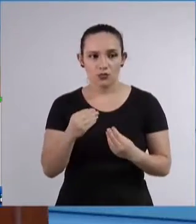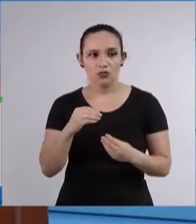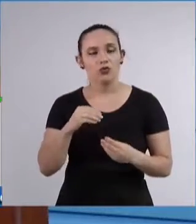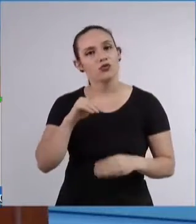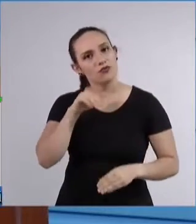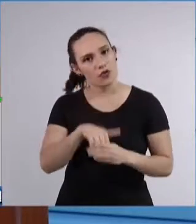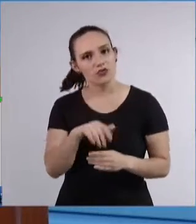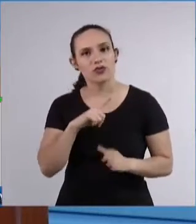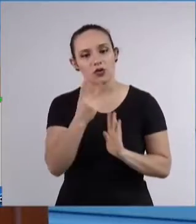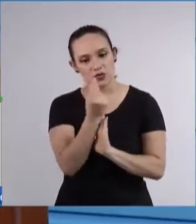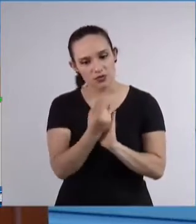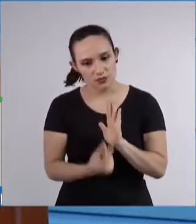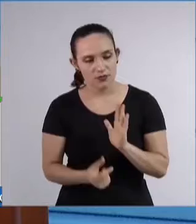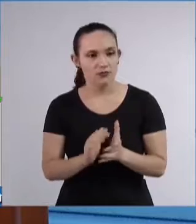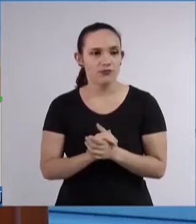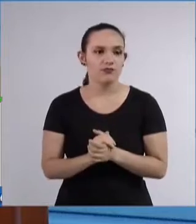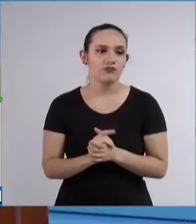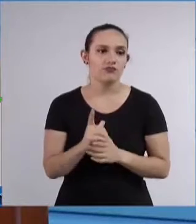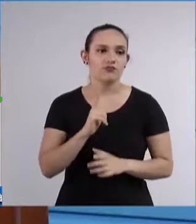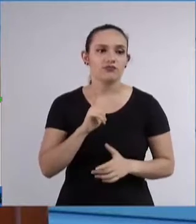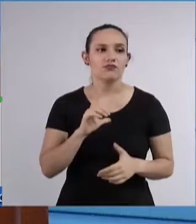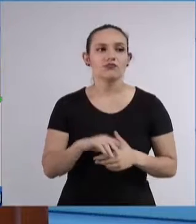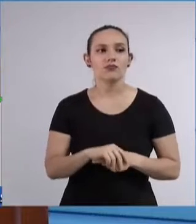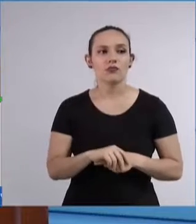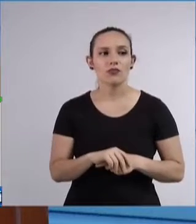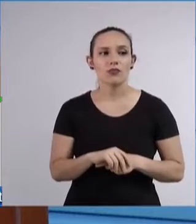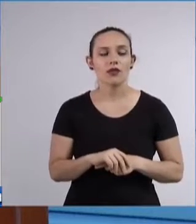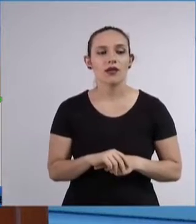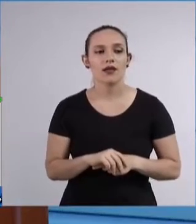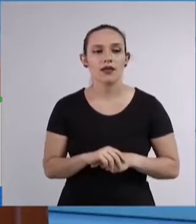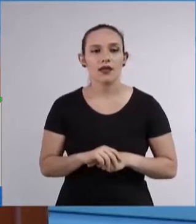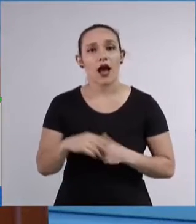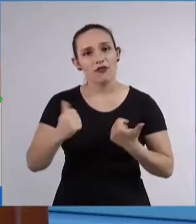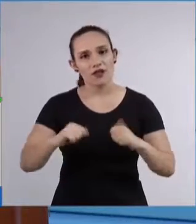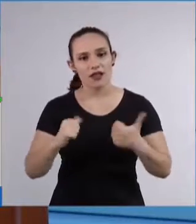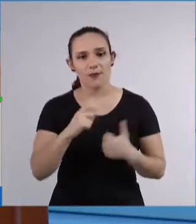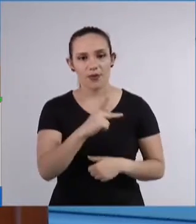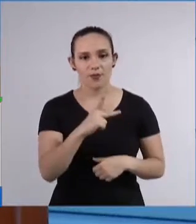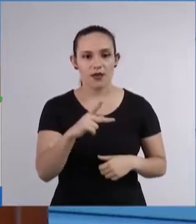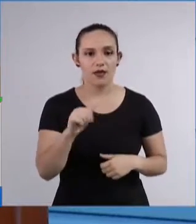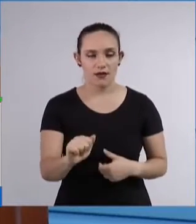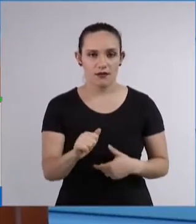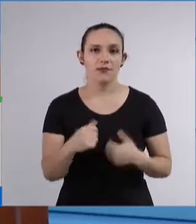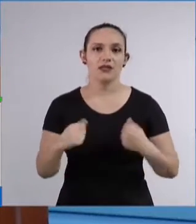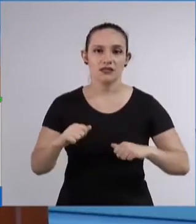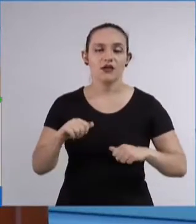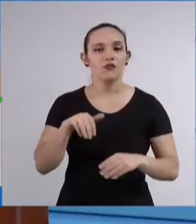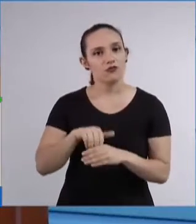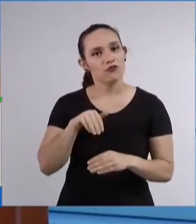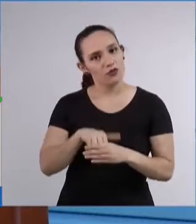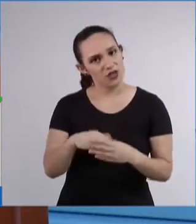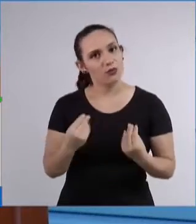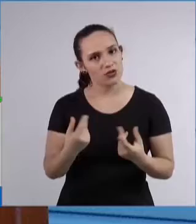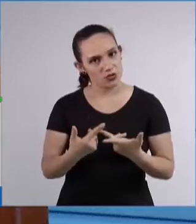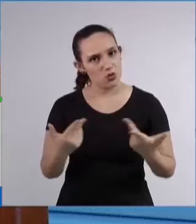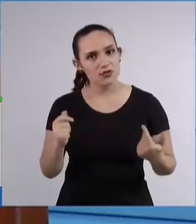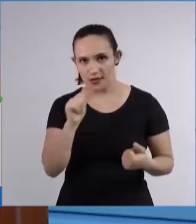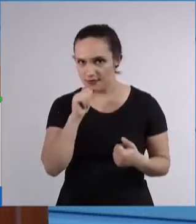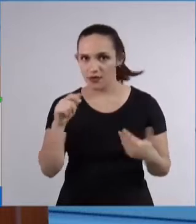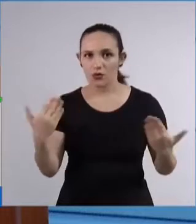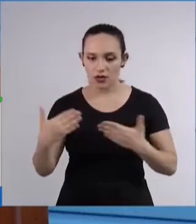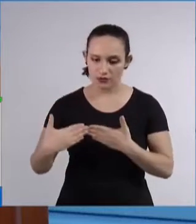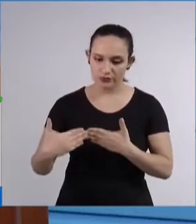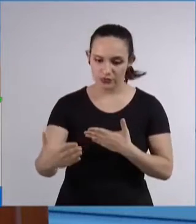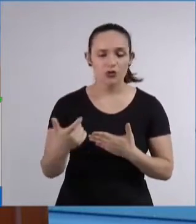orçamento para ser votado, tem a revisão do PPA, que também tem que ser votada. Tem muito trabalho pela frente aí. E nós